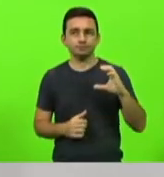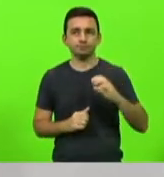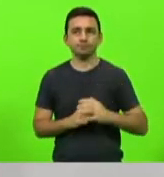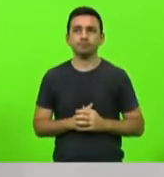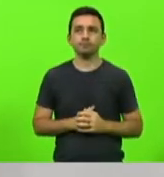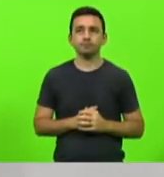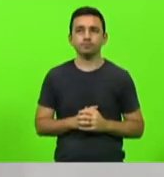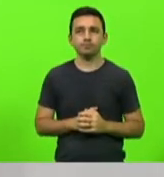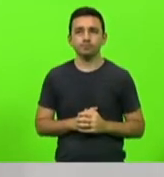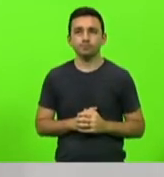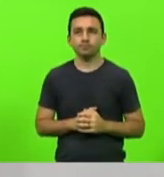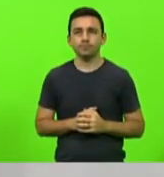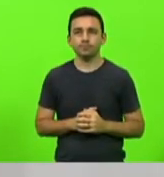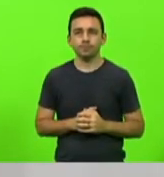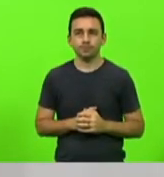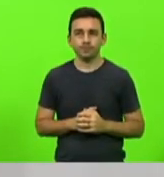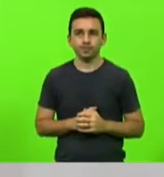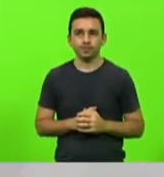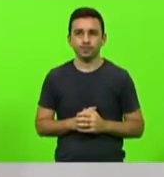E aí,